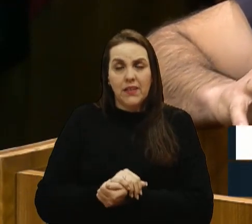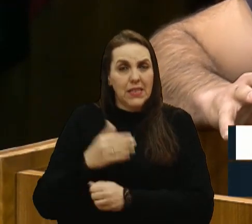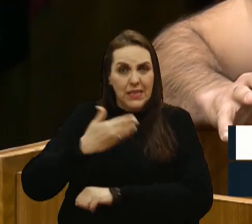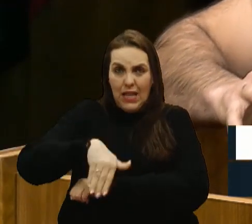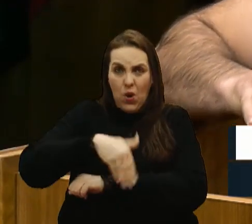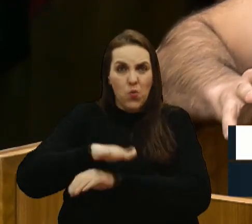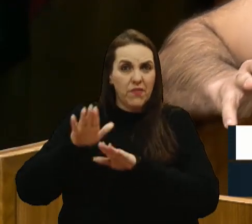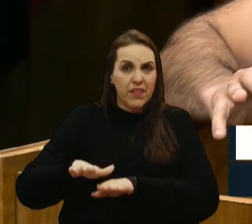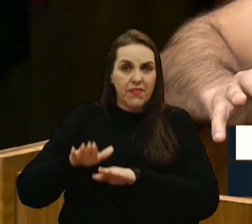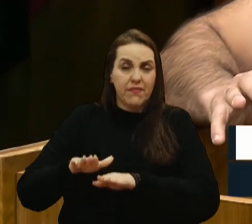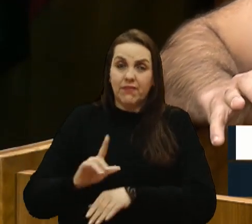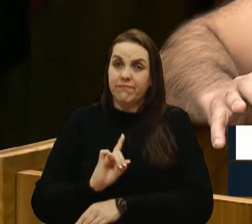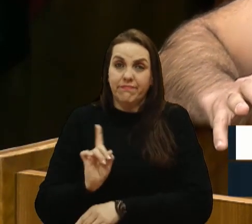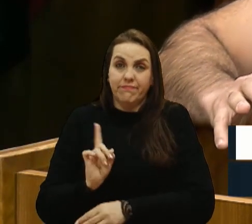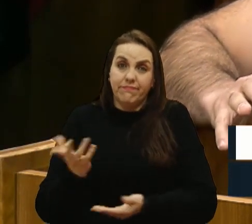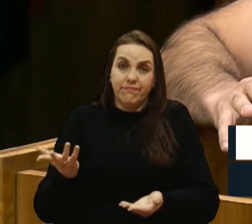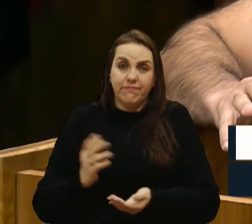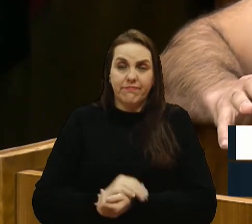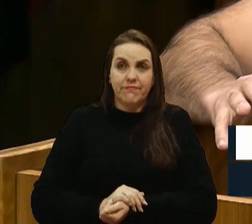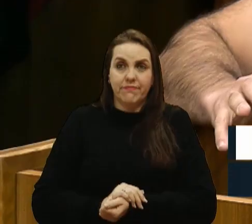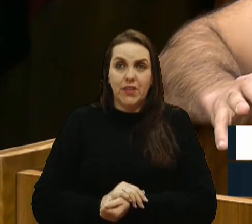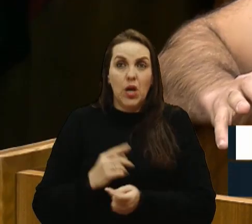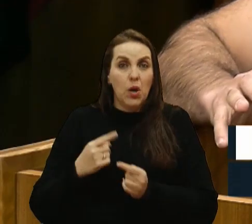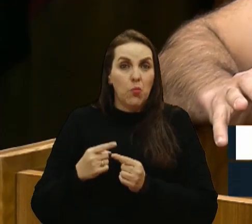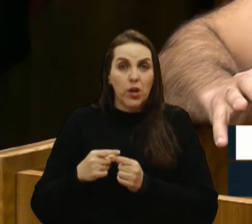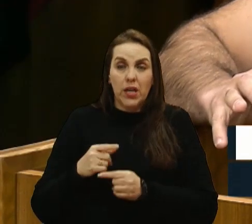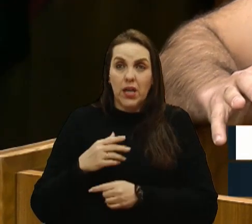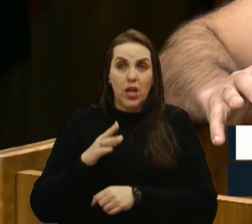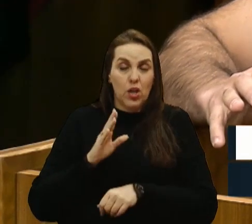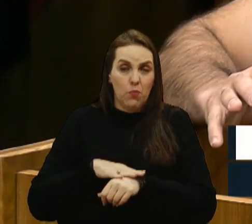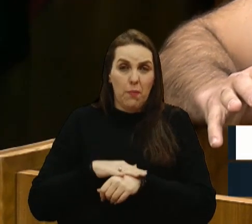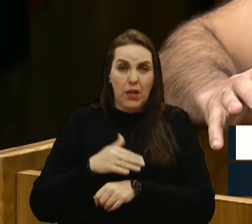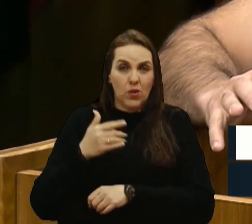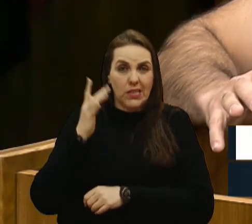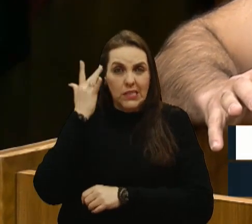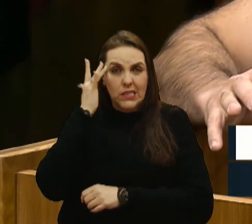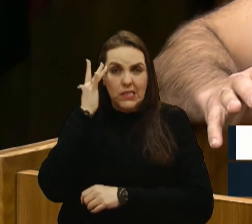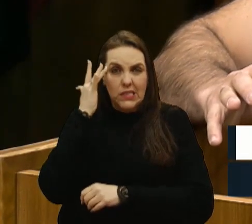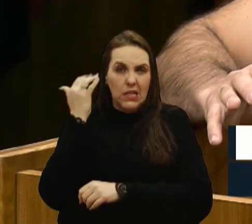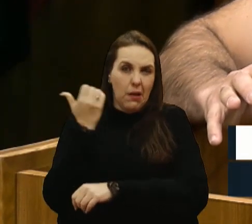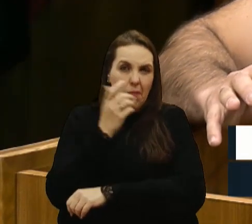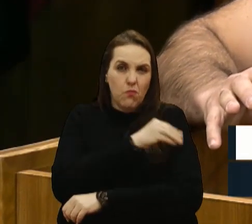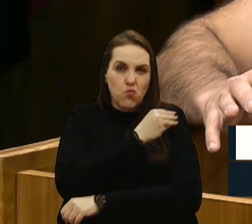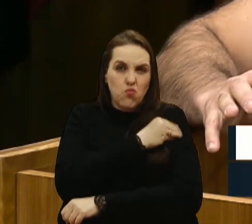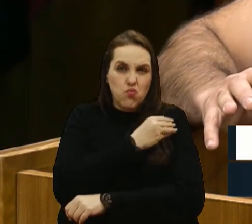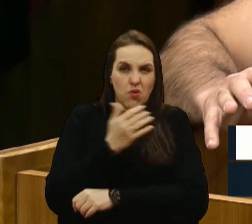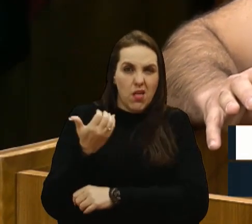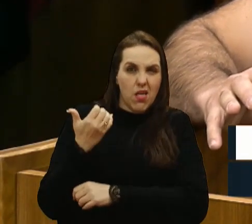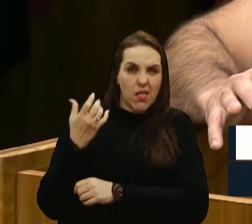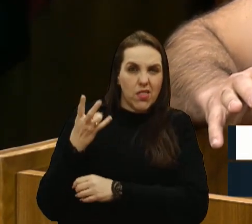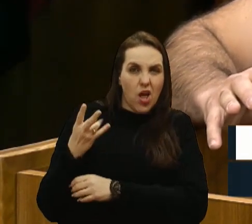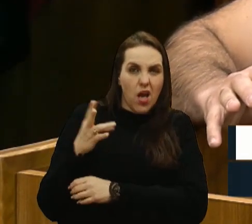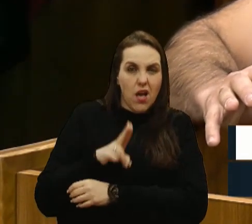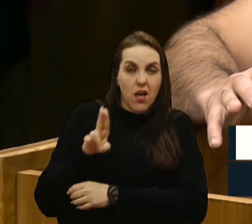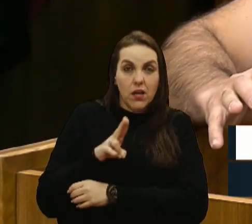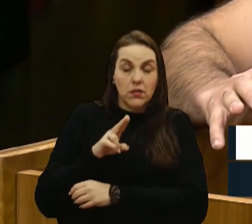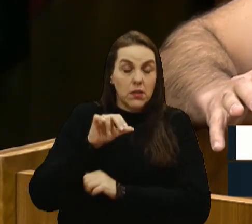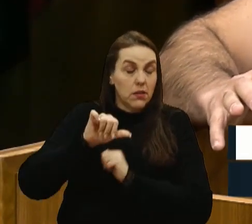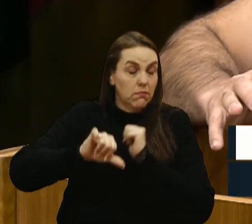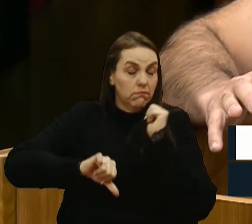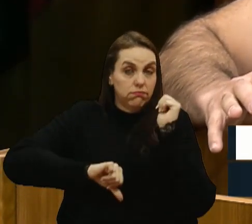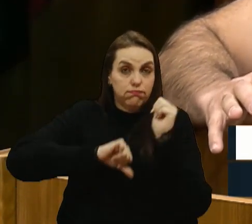ficar. Porque quando ele está assumido do vício dele, ele se transforma e ele